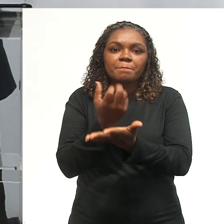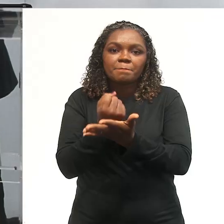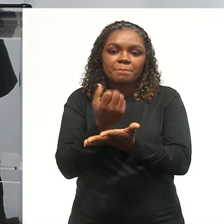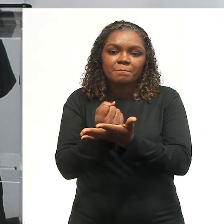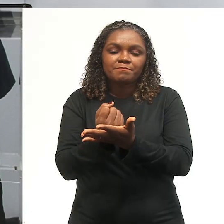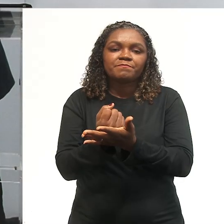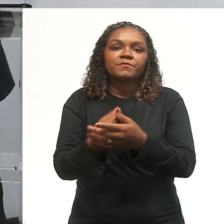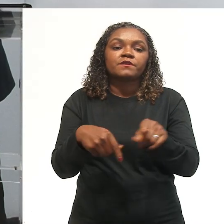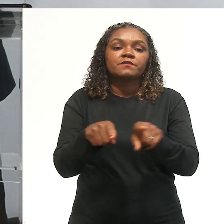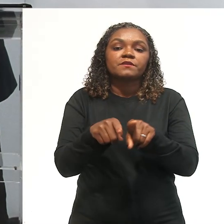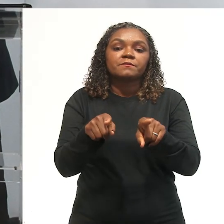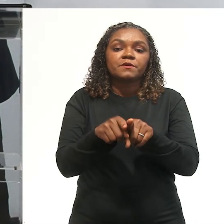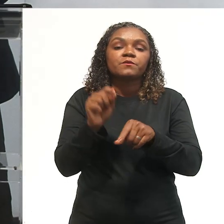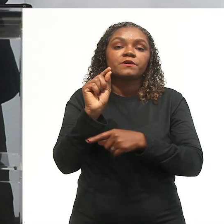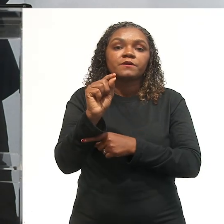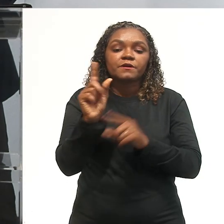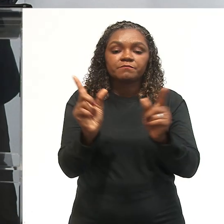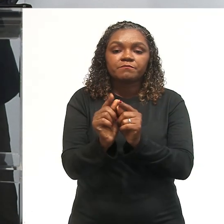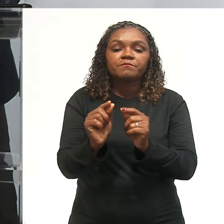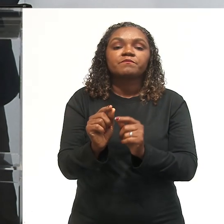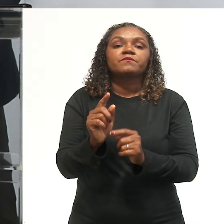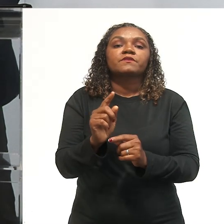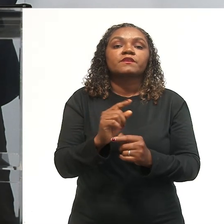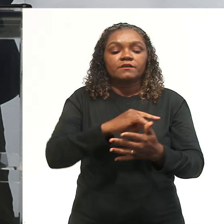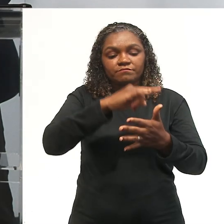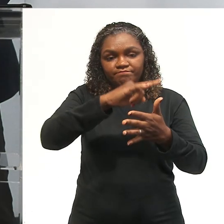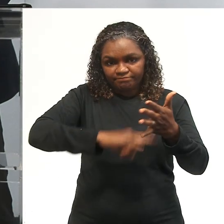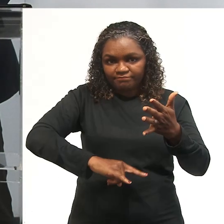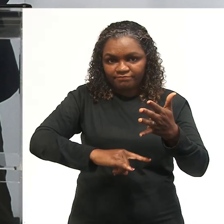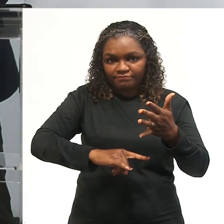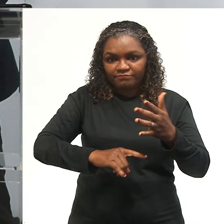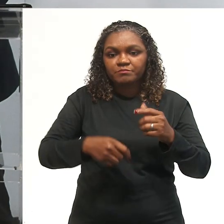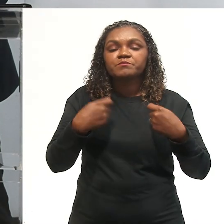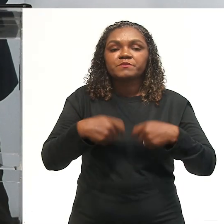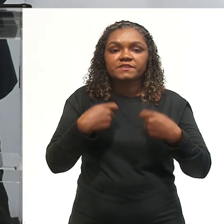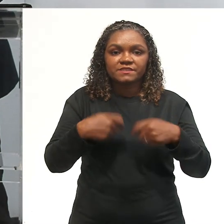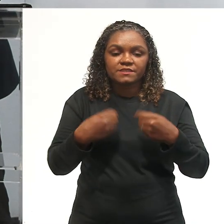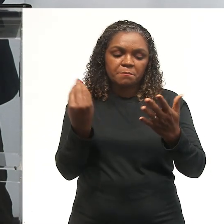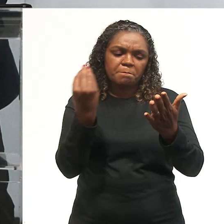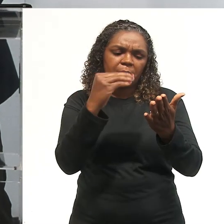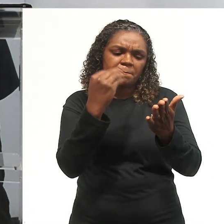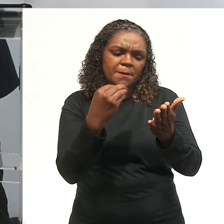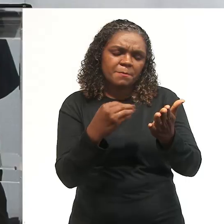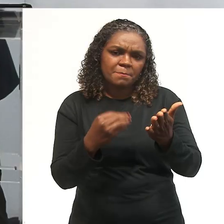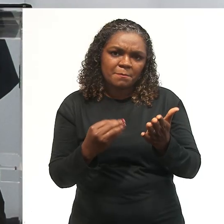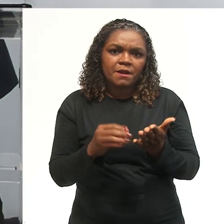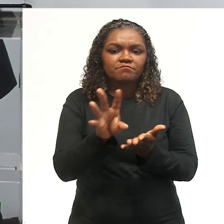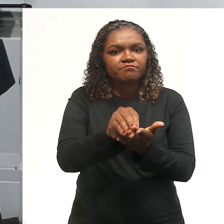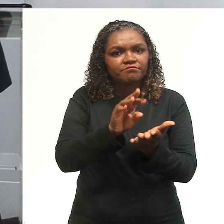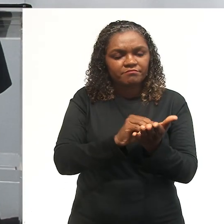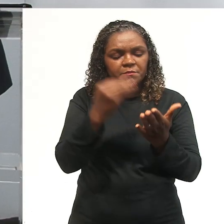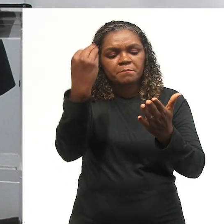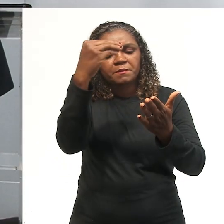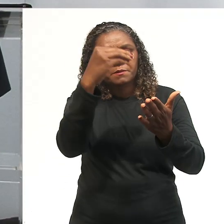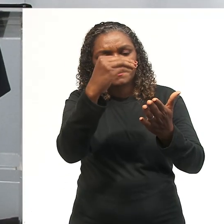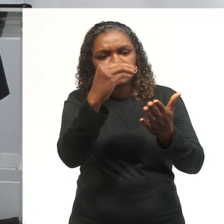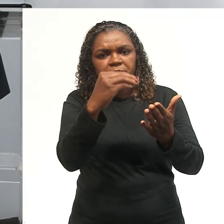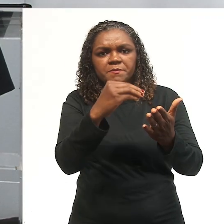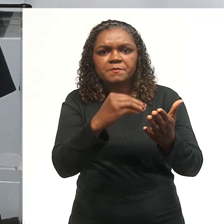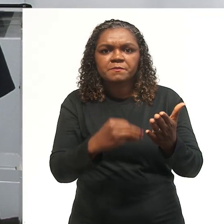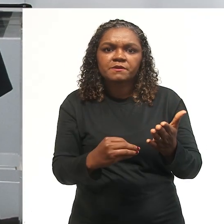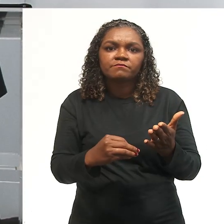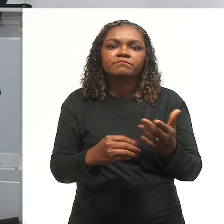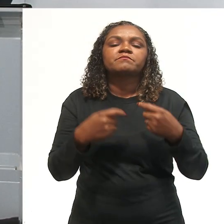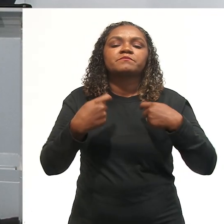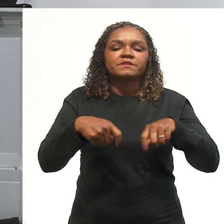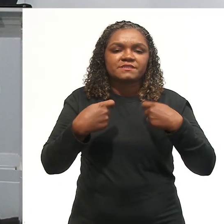reduzida a termo. Todo o acontecimento, então, tem que formular um ato administrativo enunciativo ali, que